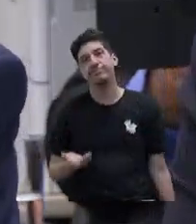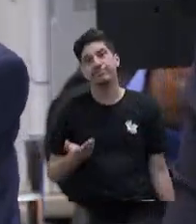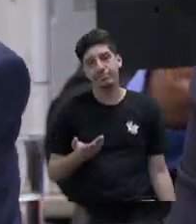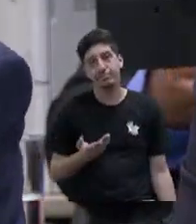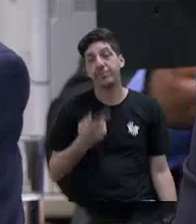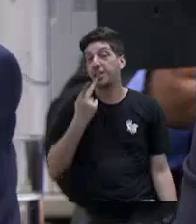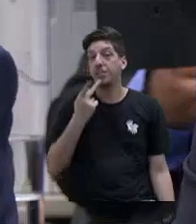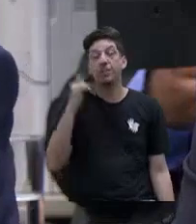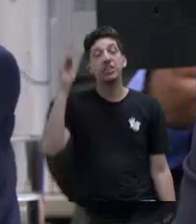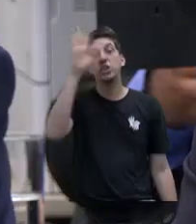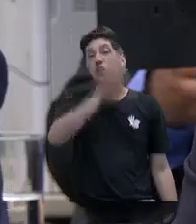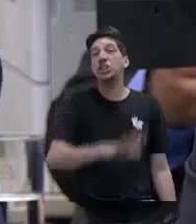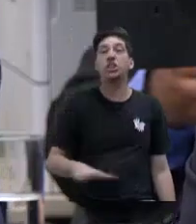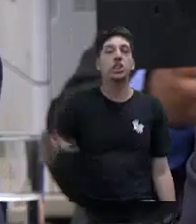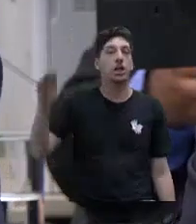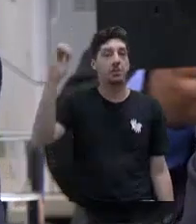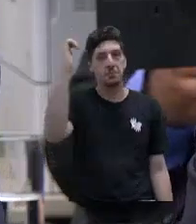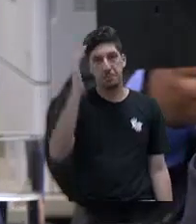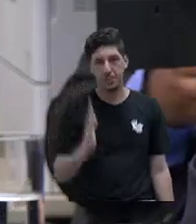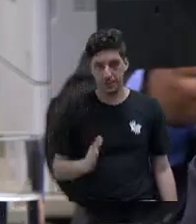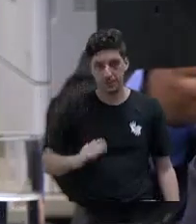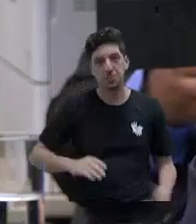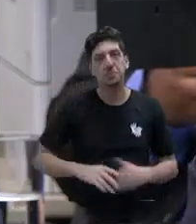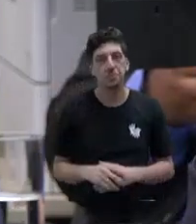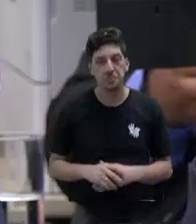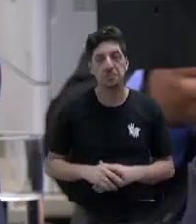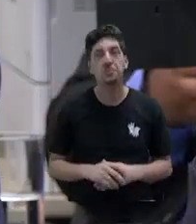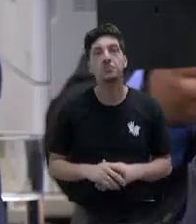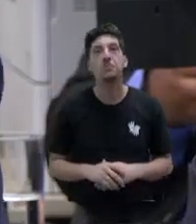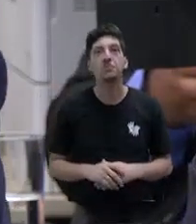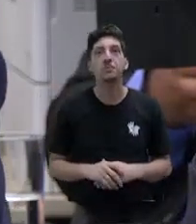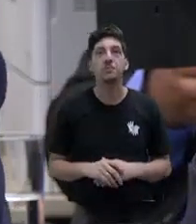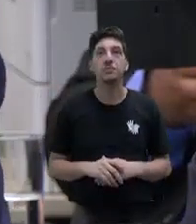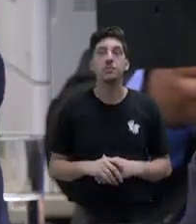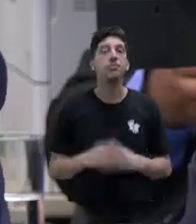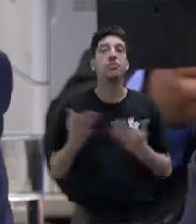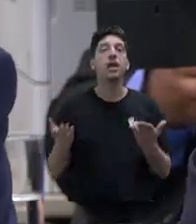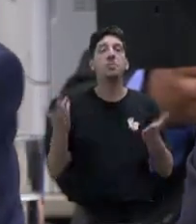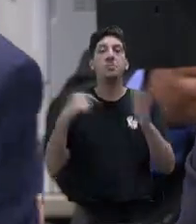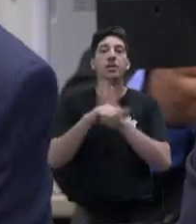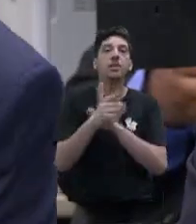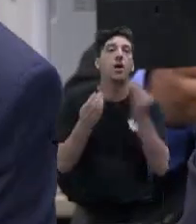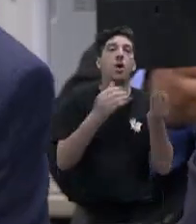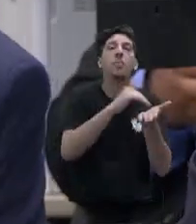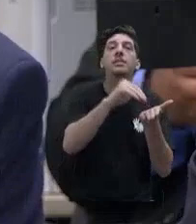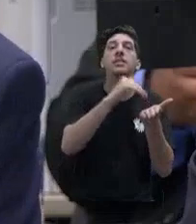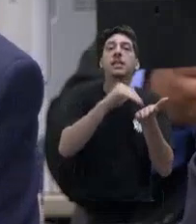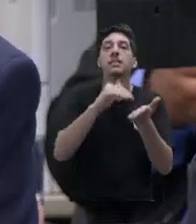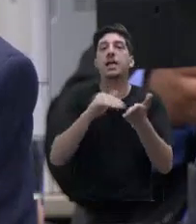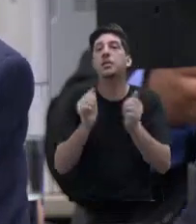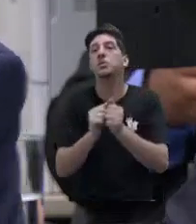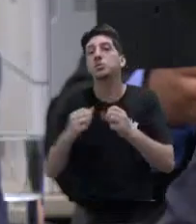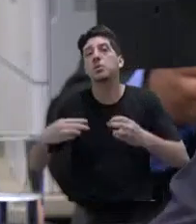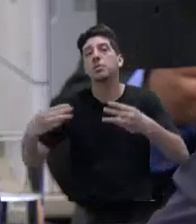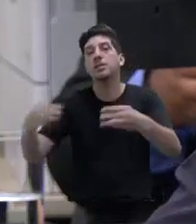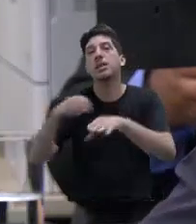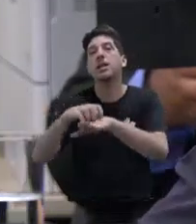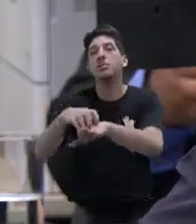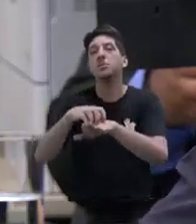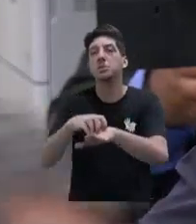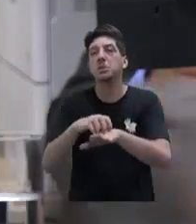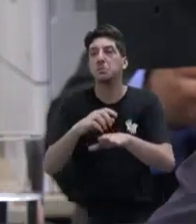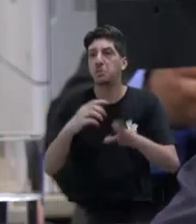país. Como se encontra o diálogo da nossa secretaria com o Ministério do